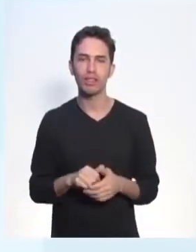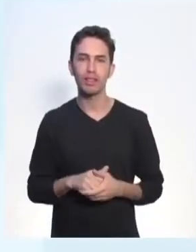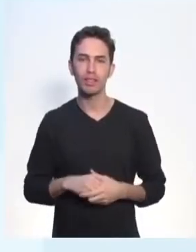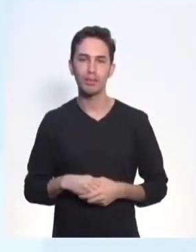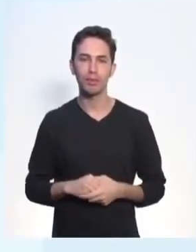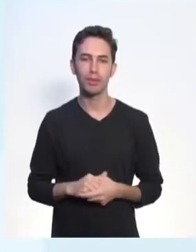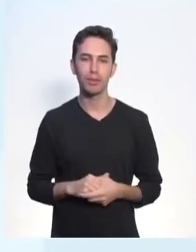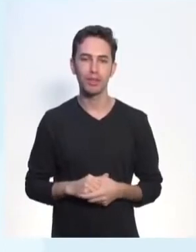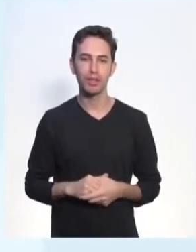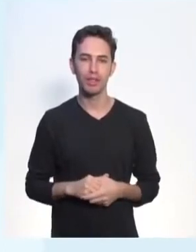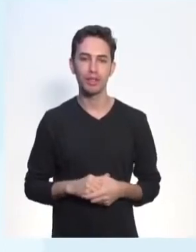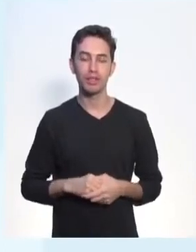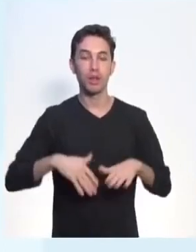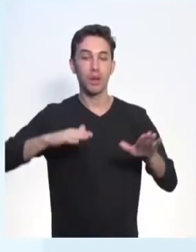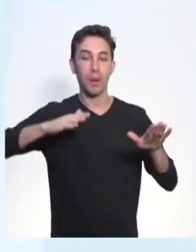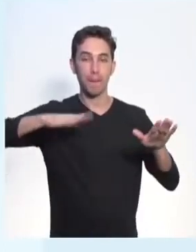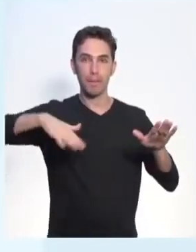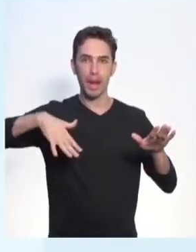Praias